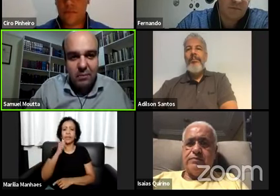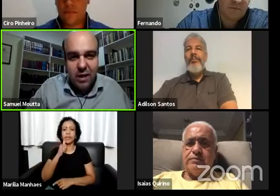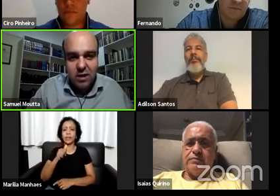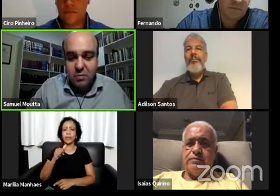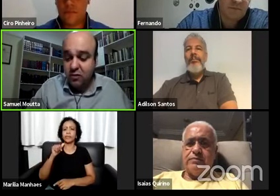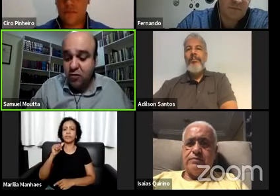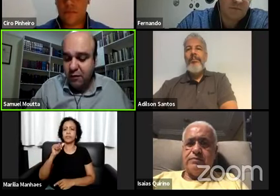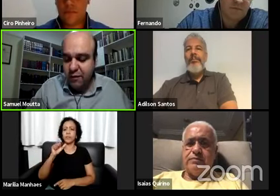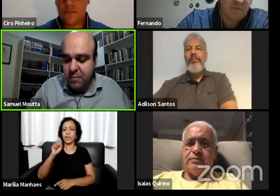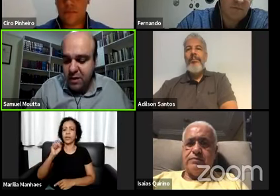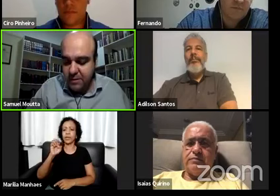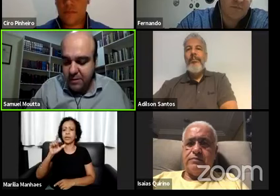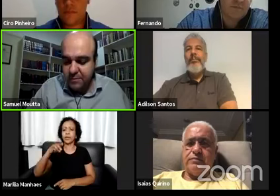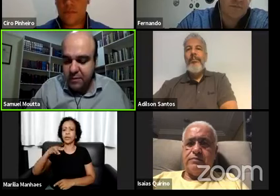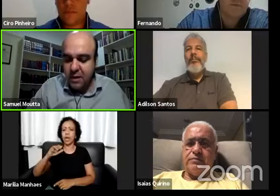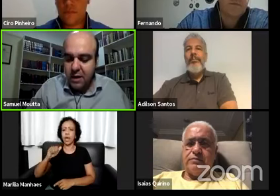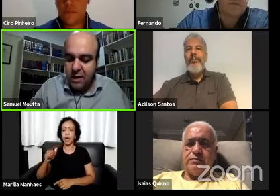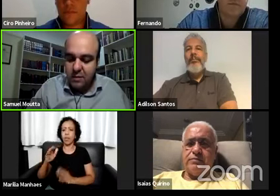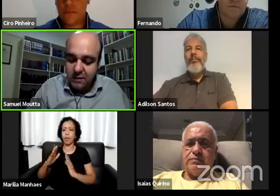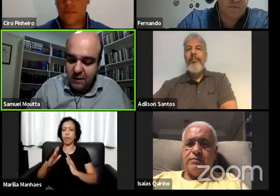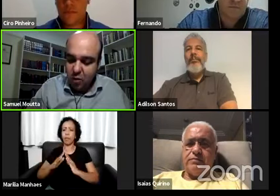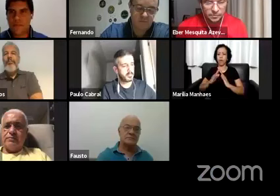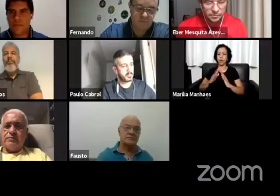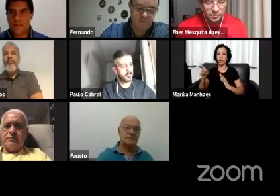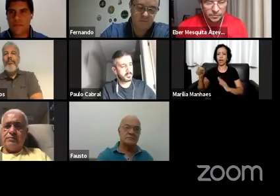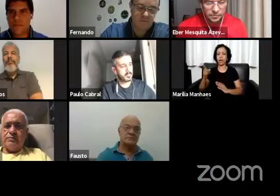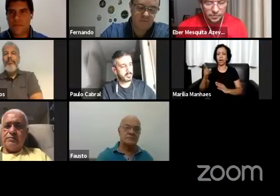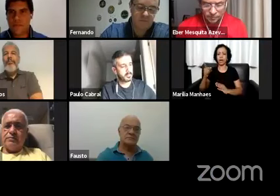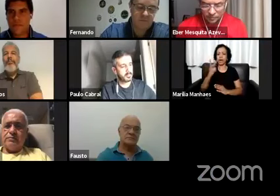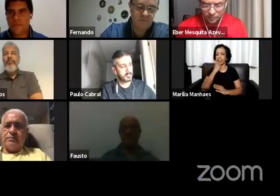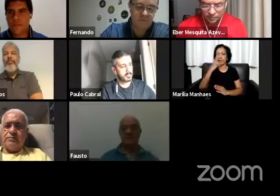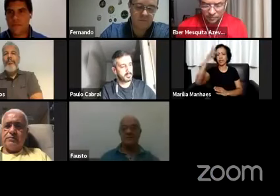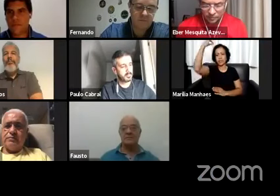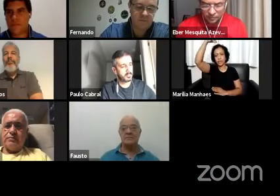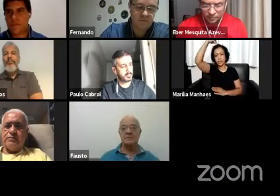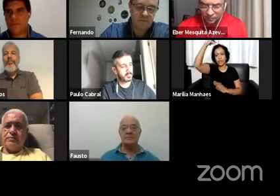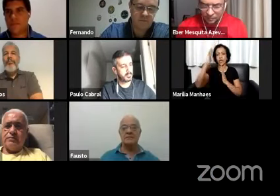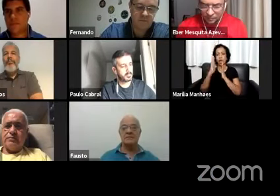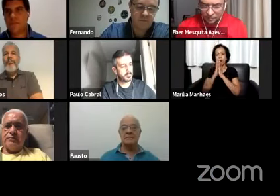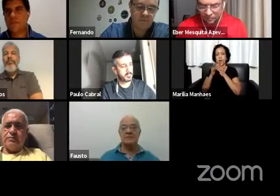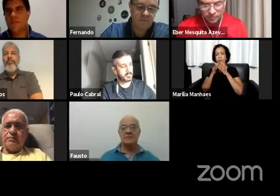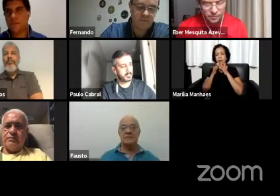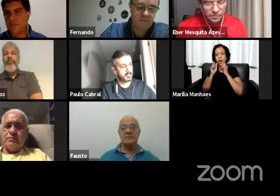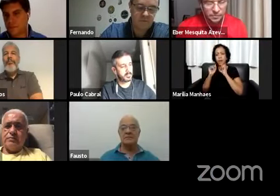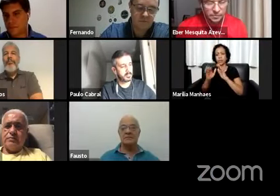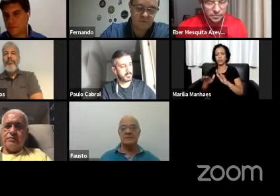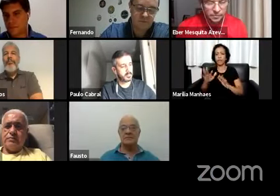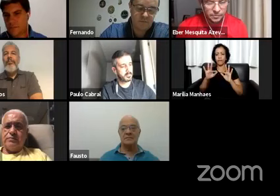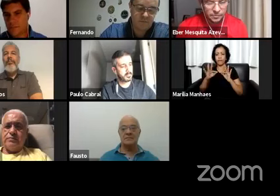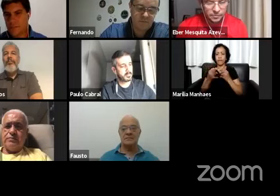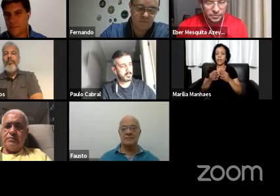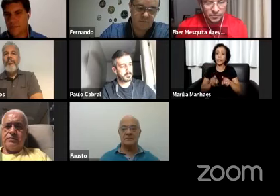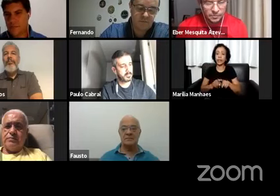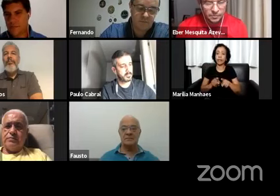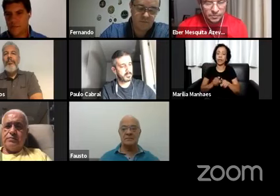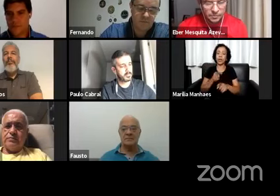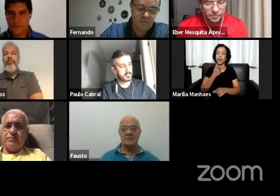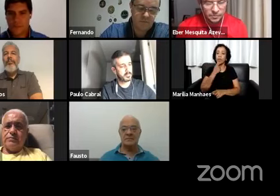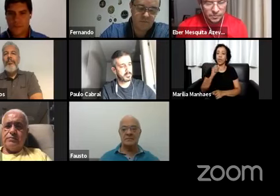Santo, ela pede pela sua família, a irmã Selma, do Espírito Santo. E o irmão Anderson Barros, que é da